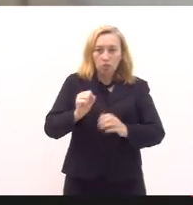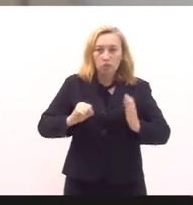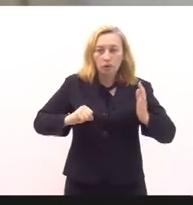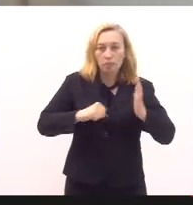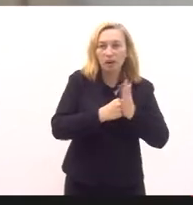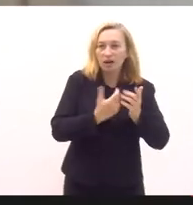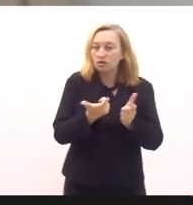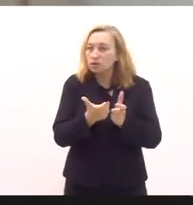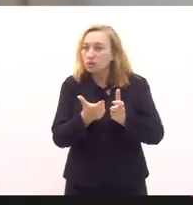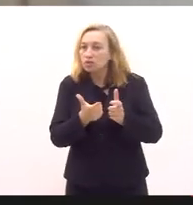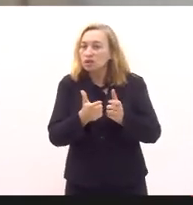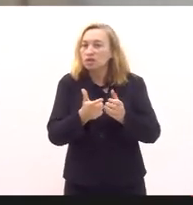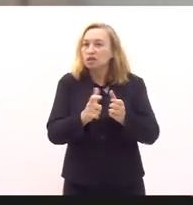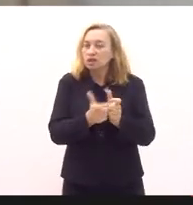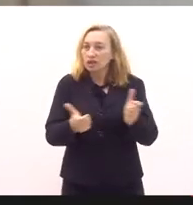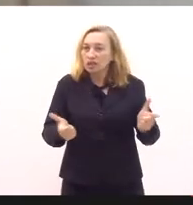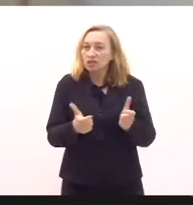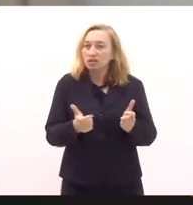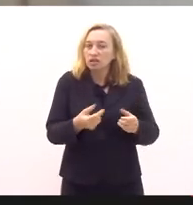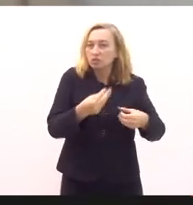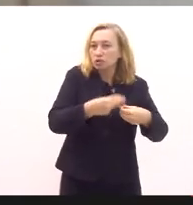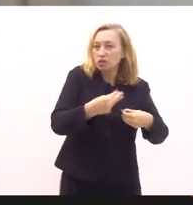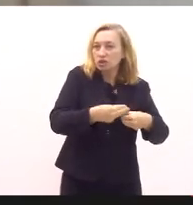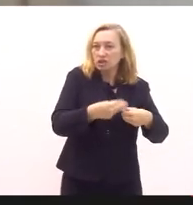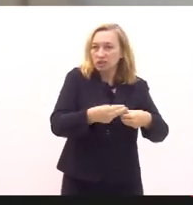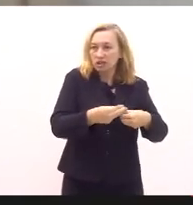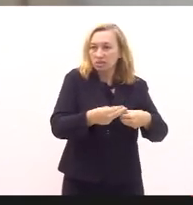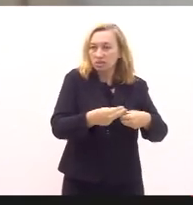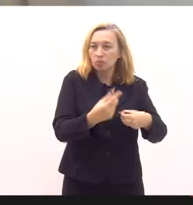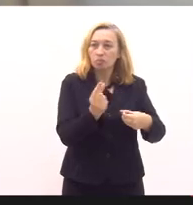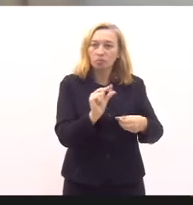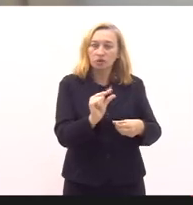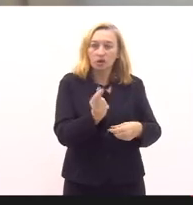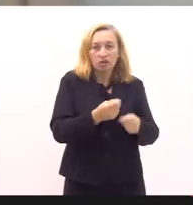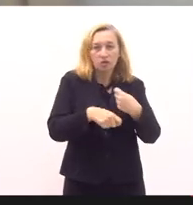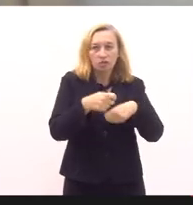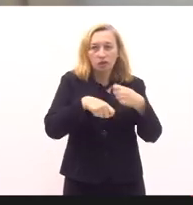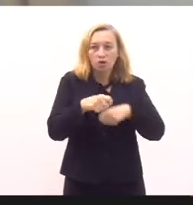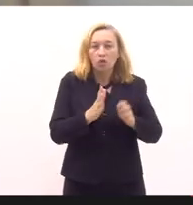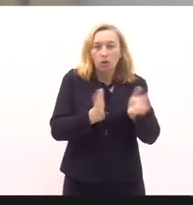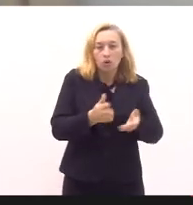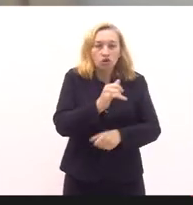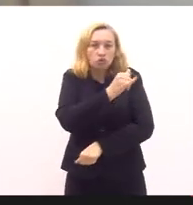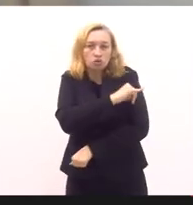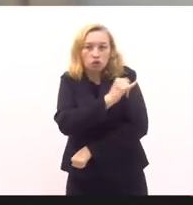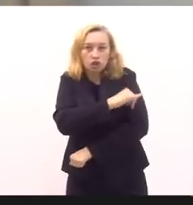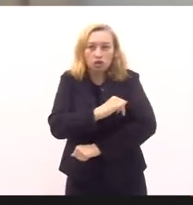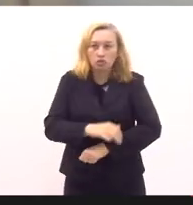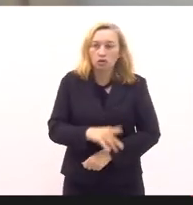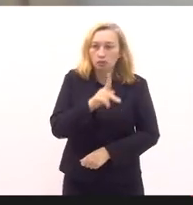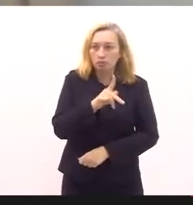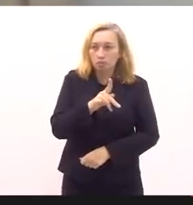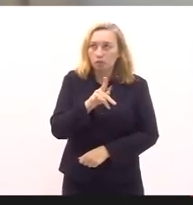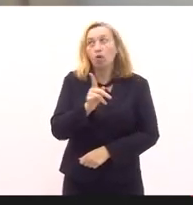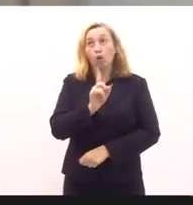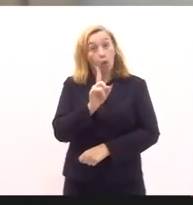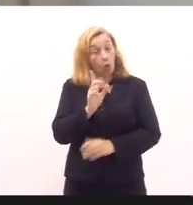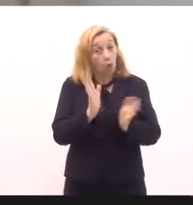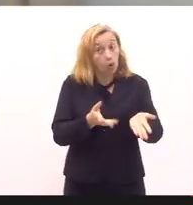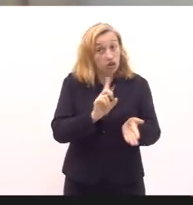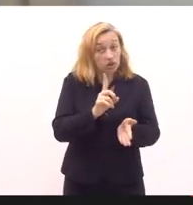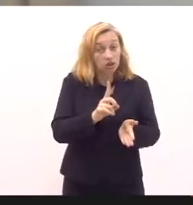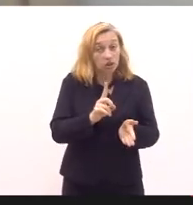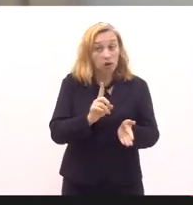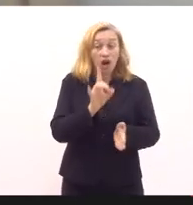nossos municípios de pequena capacidade econômica, né? Hoje o piso do Rio, hoje não, né? A última